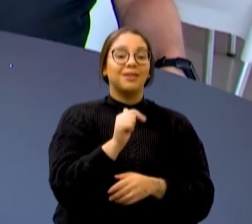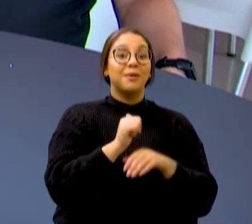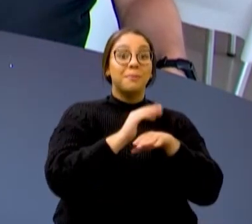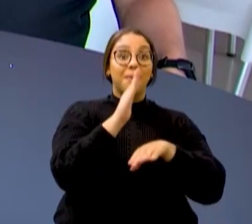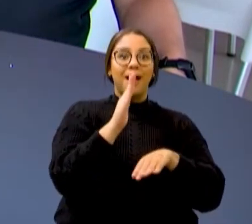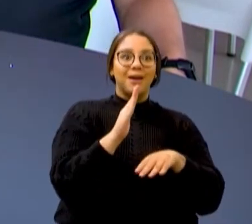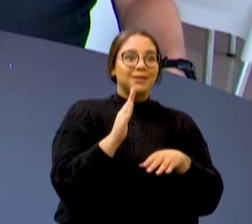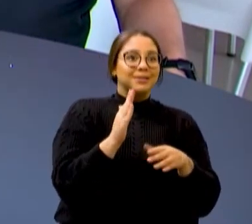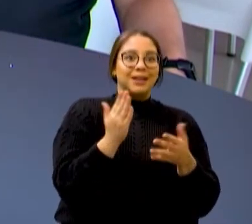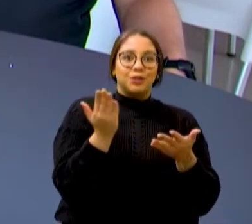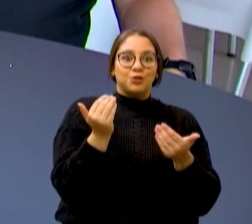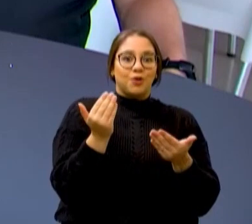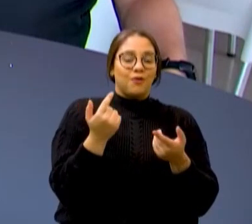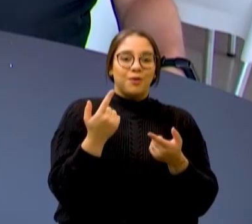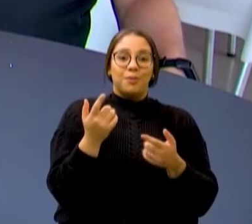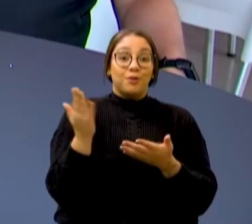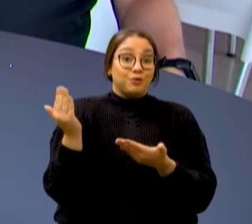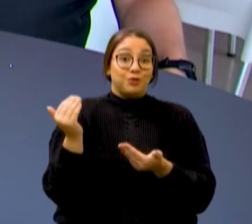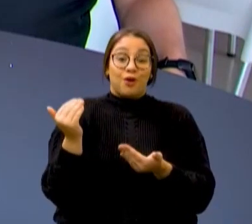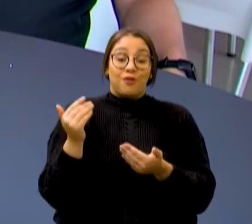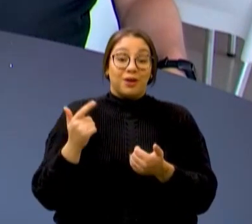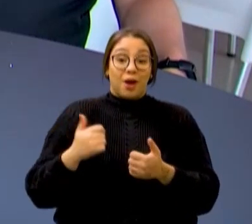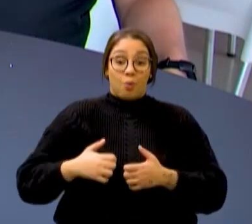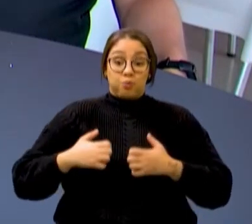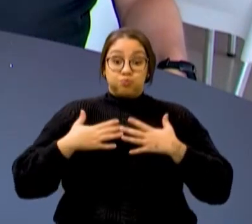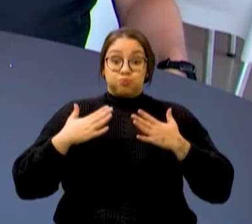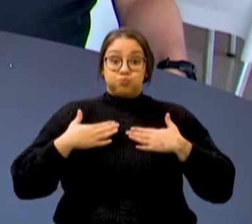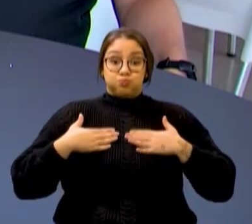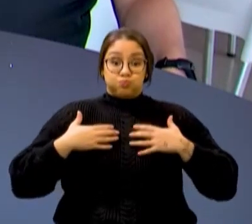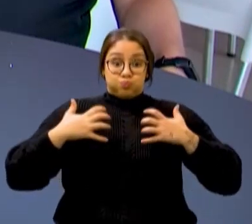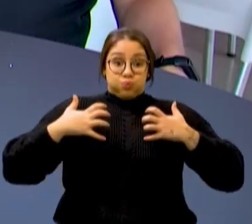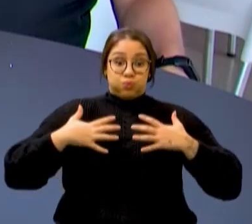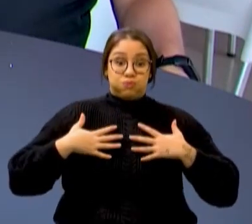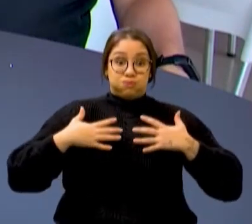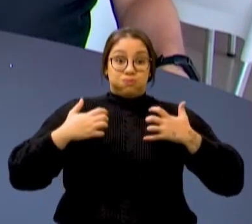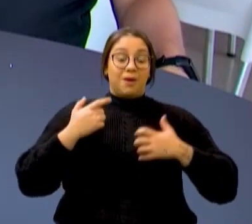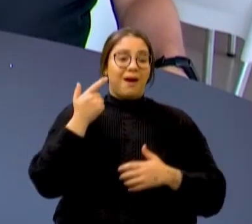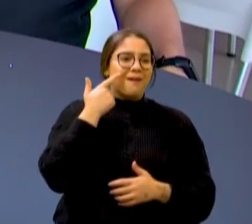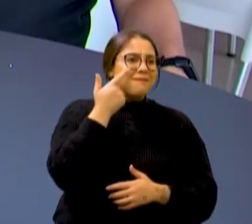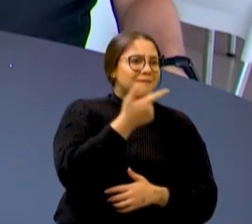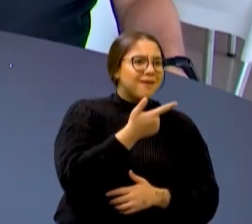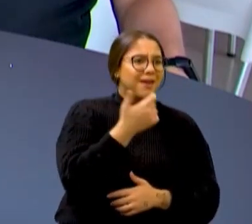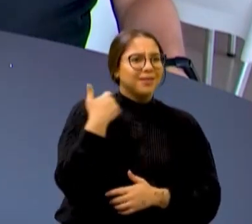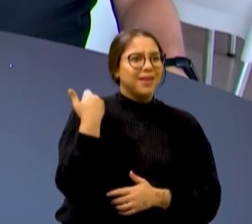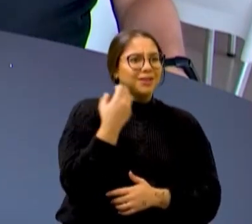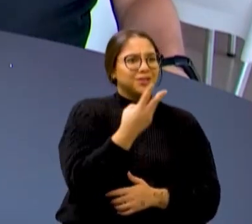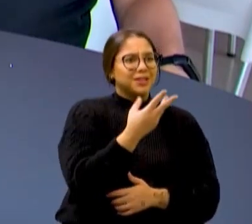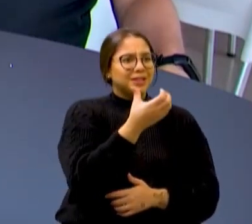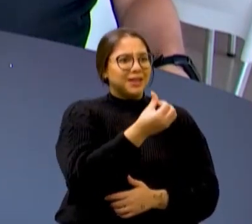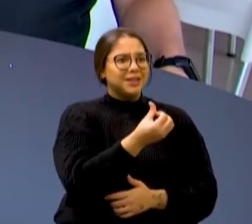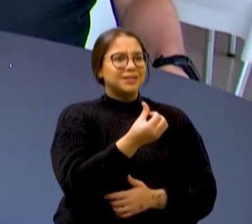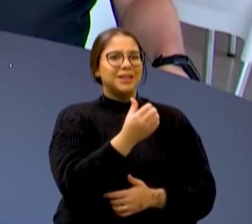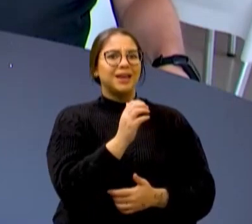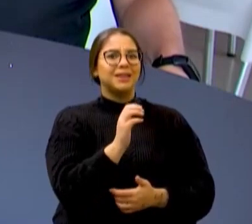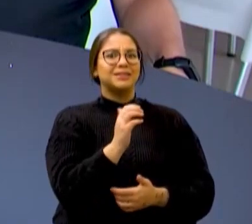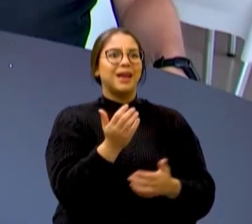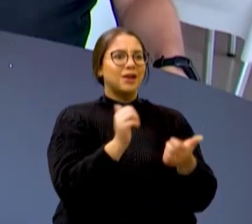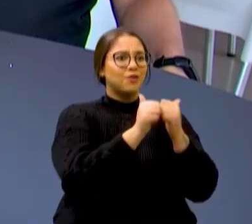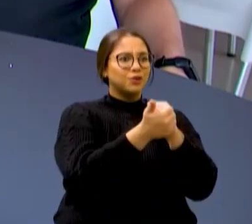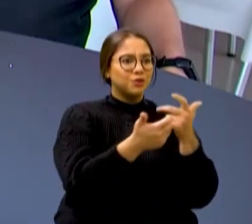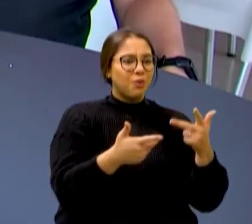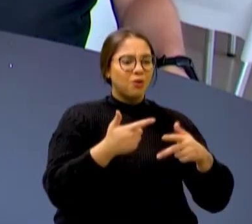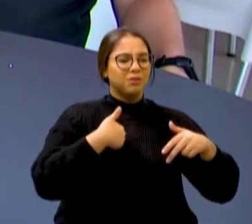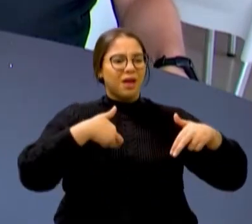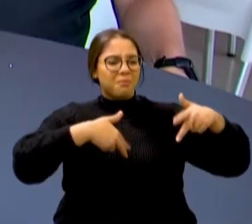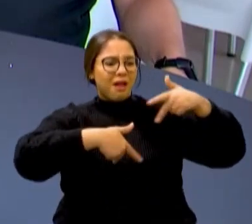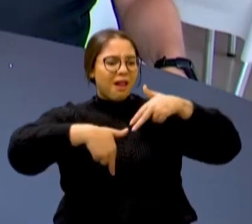tem aquele pulmão, aquele garoto de 19, 20 anos, aí você vê um cara lá de 36, comandando o meio